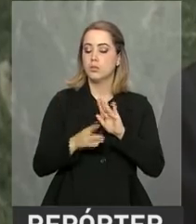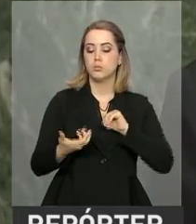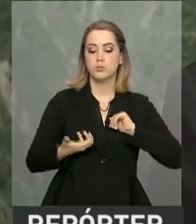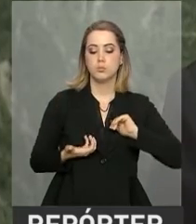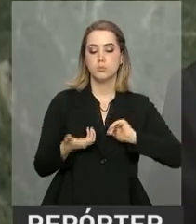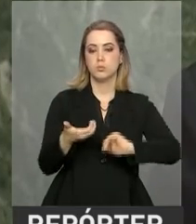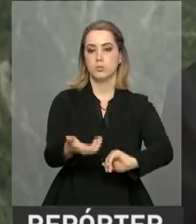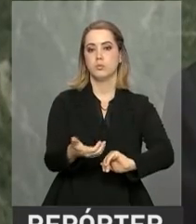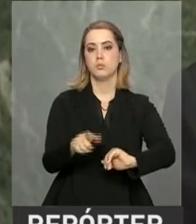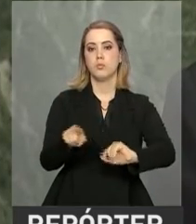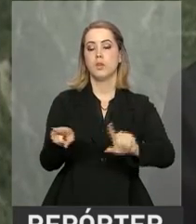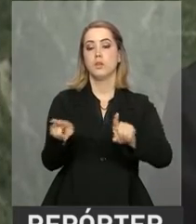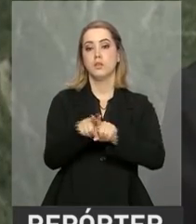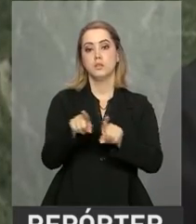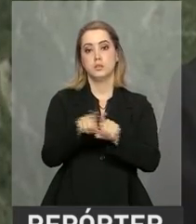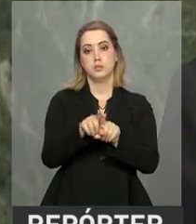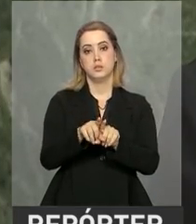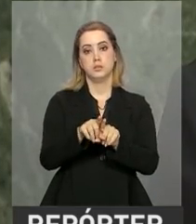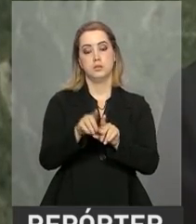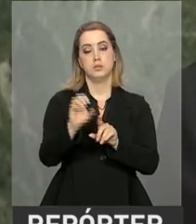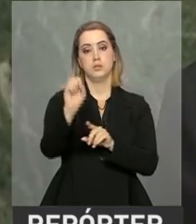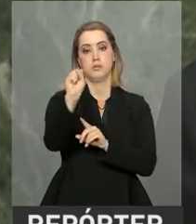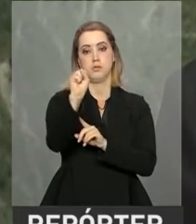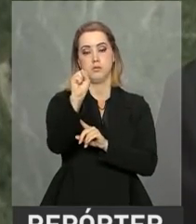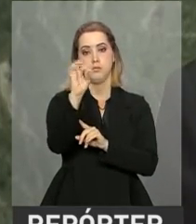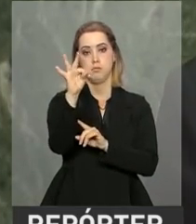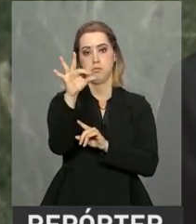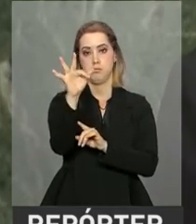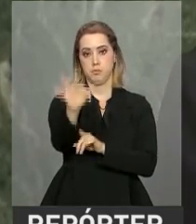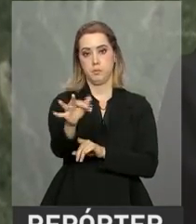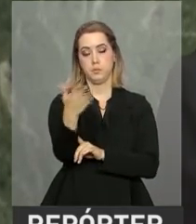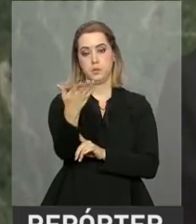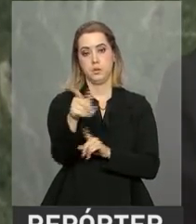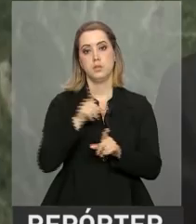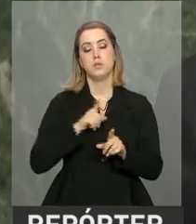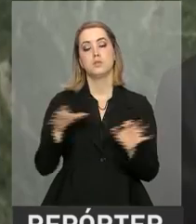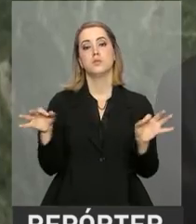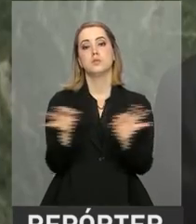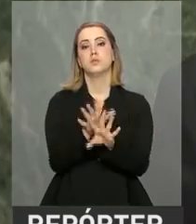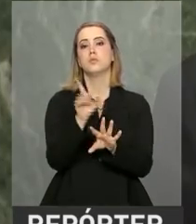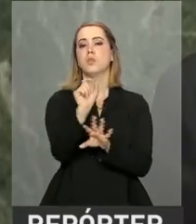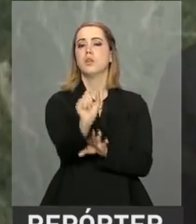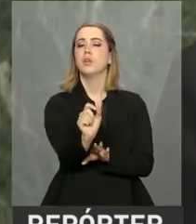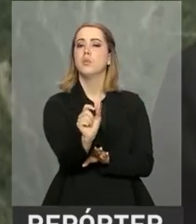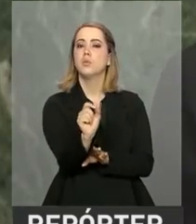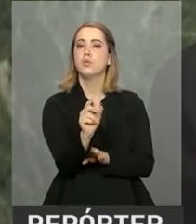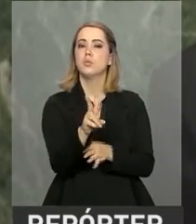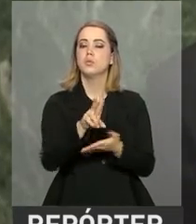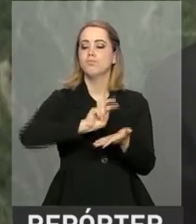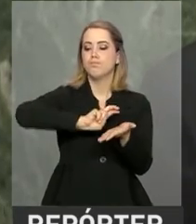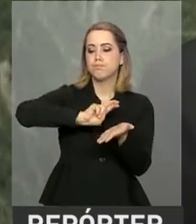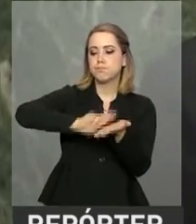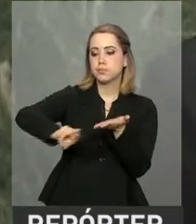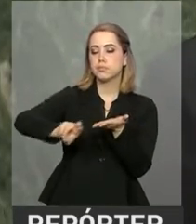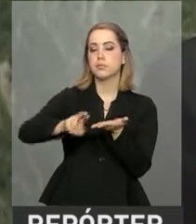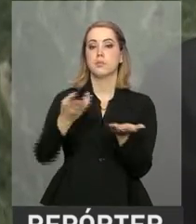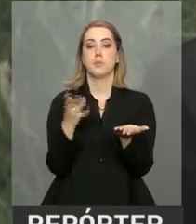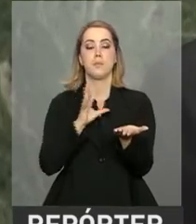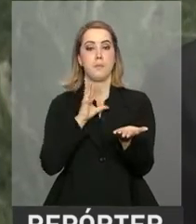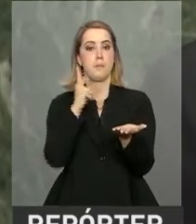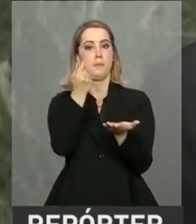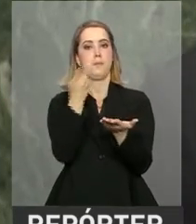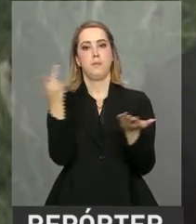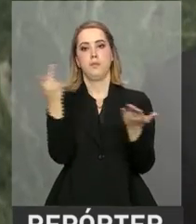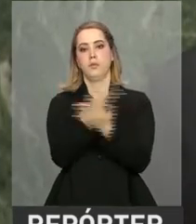e pela suprema corte brasileira que culminou e um entendimento tudo transcorreu